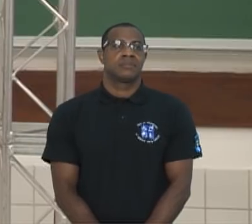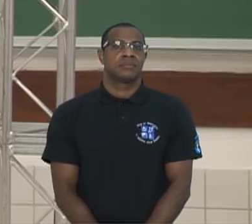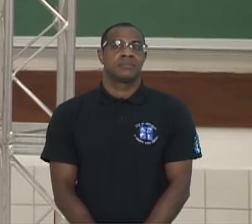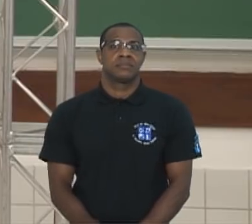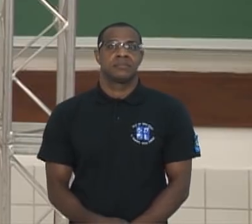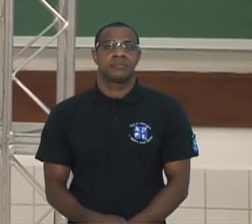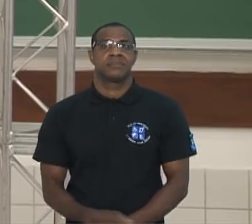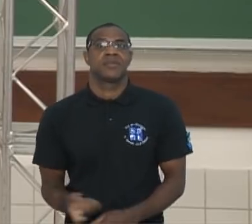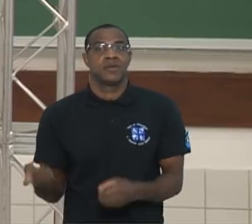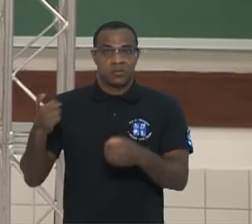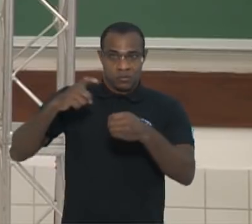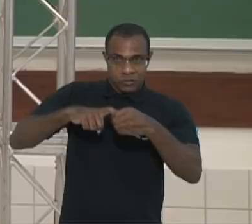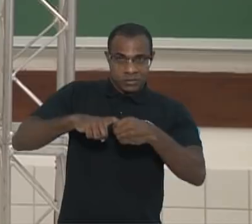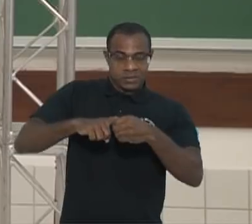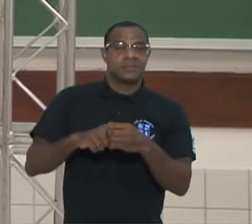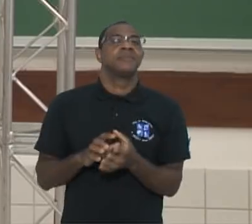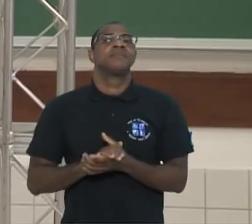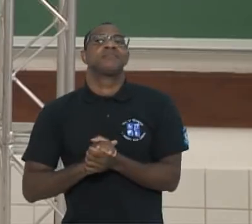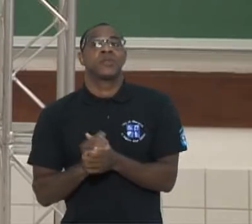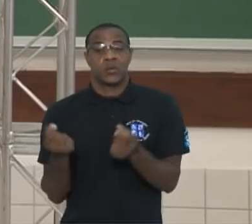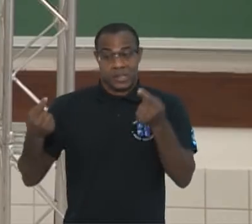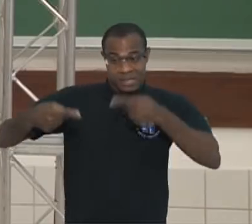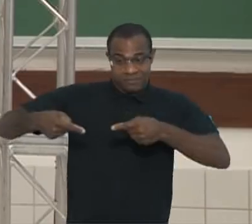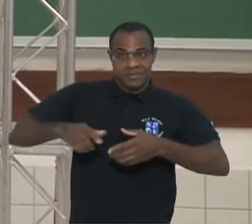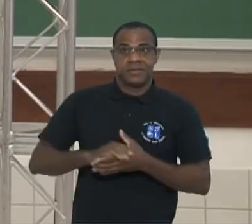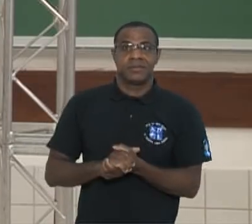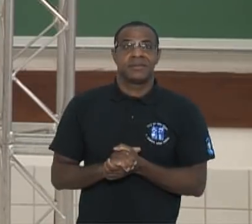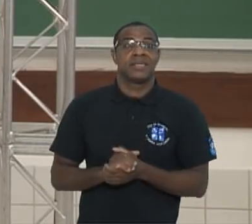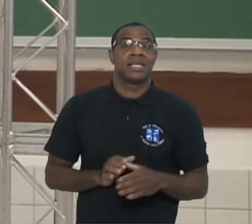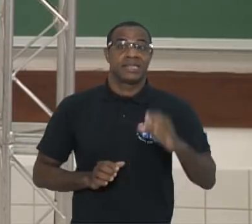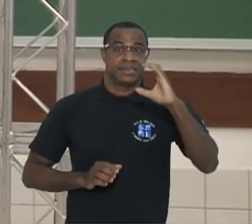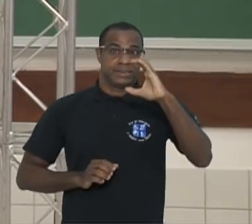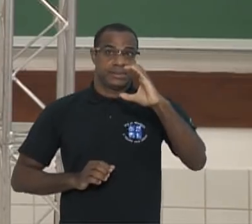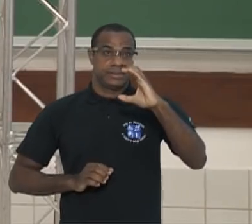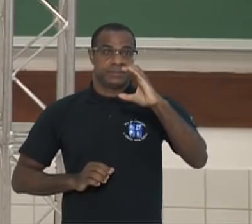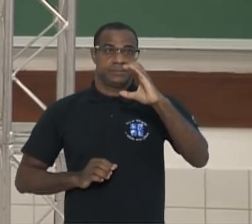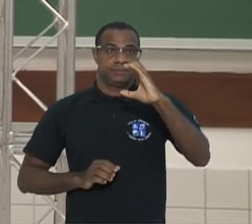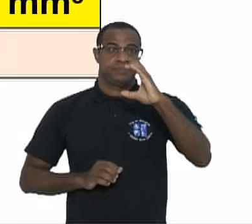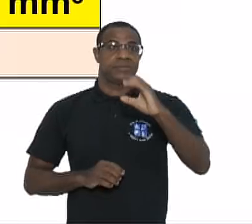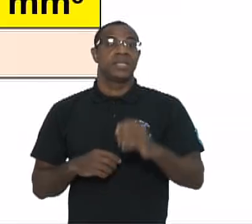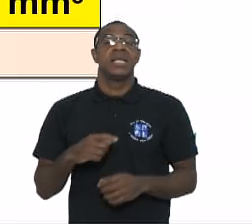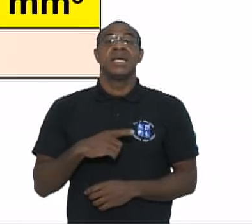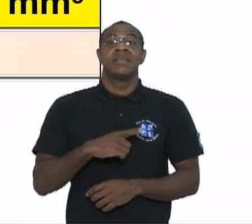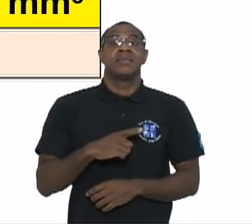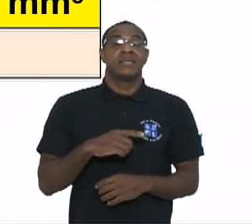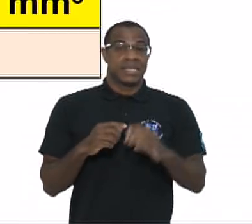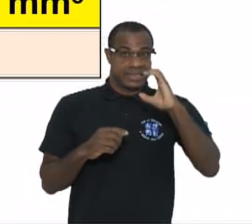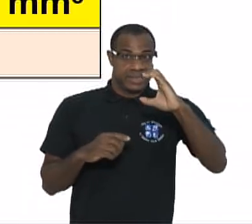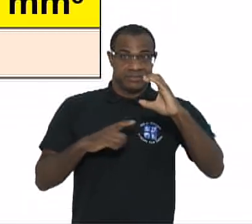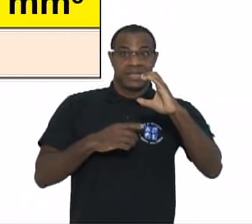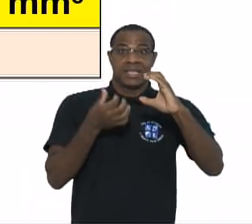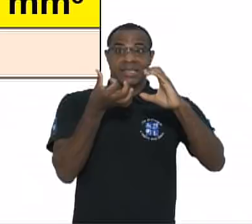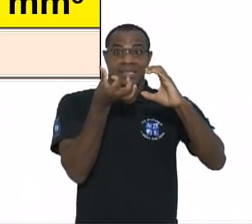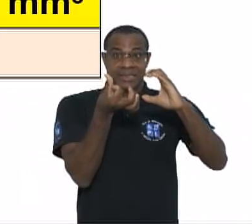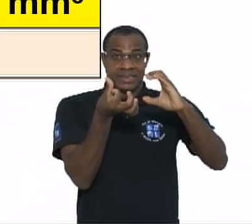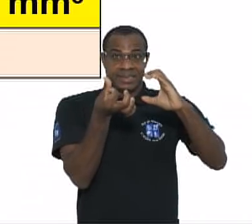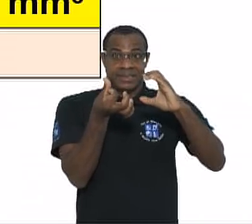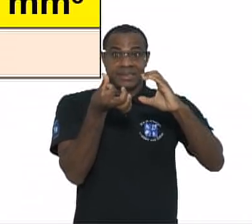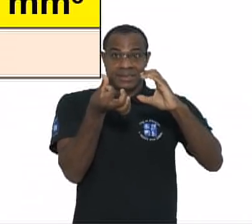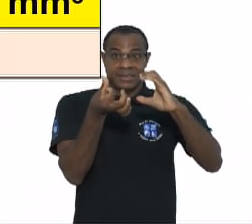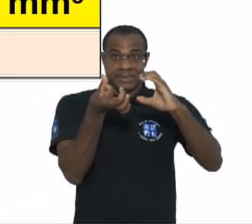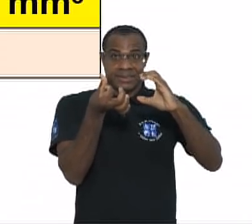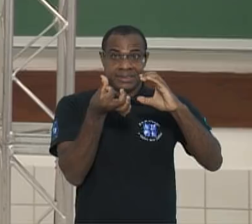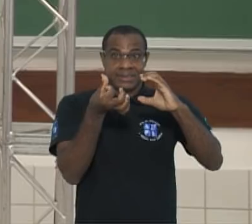Então, voltando, né, do nosso desafio, vamos lá. Letra C. A letra C nós tínhamos 6 metros cúbicos para transformar em